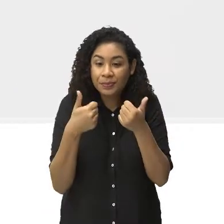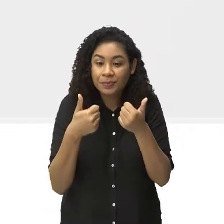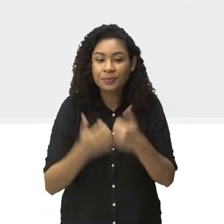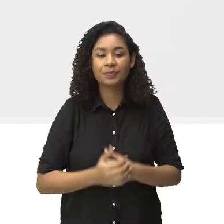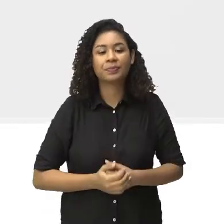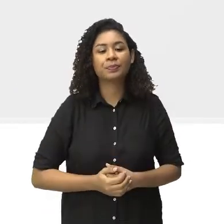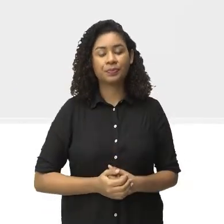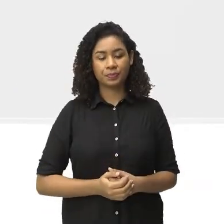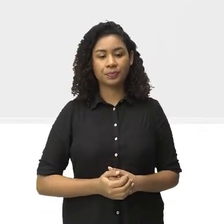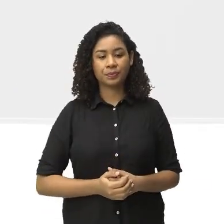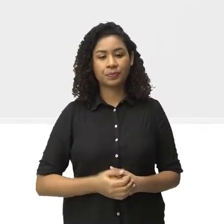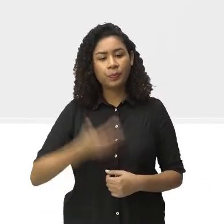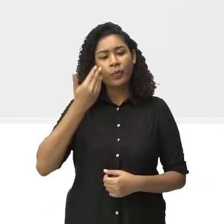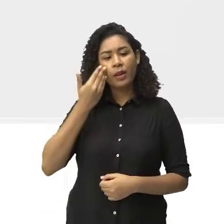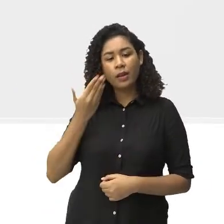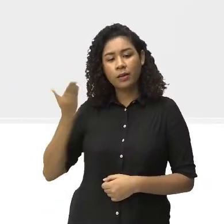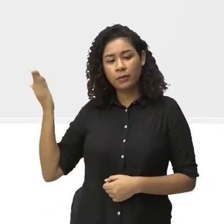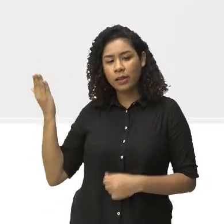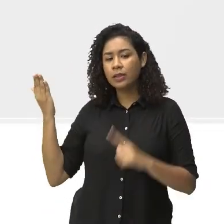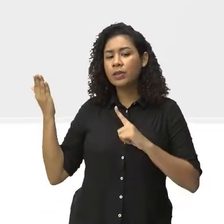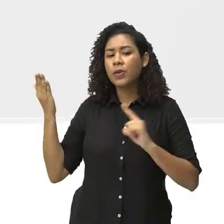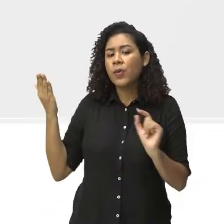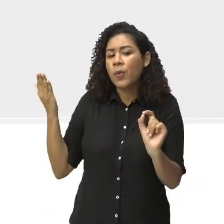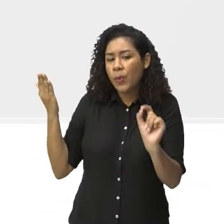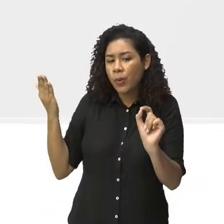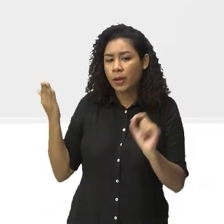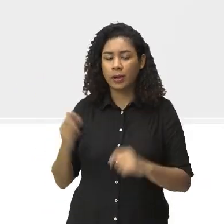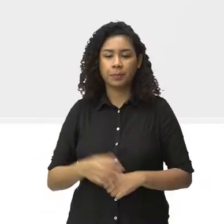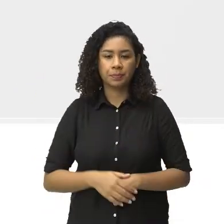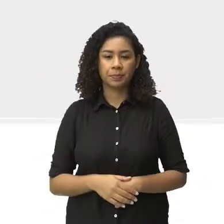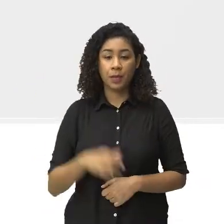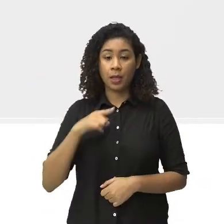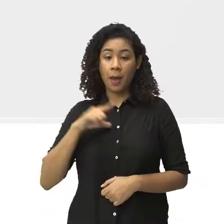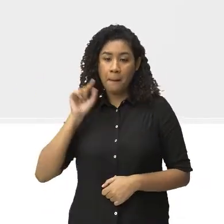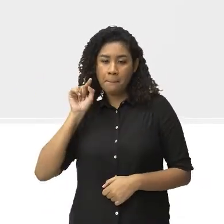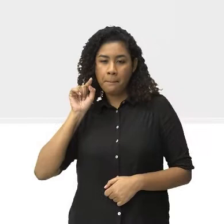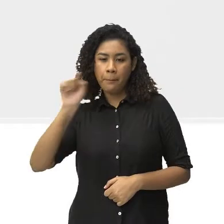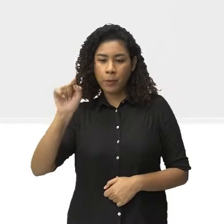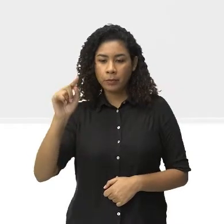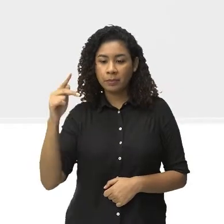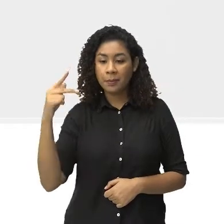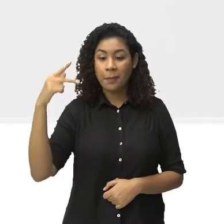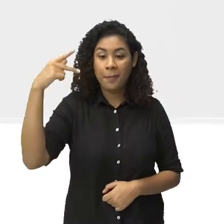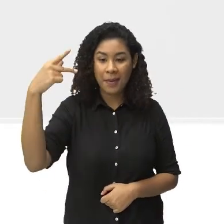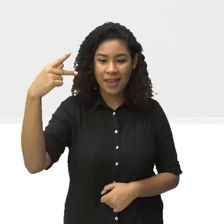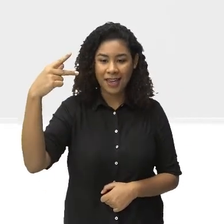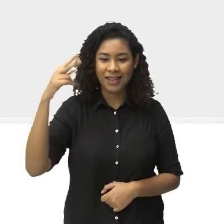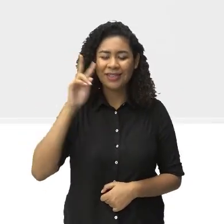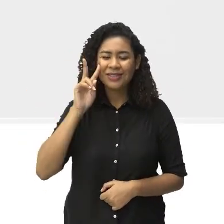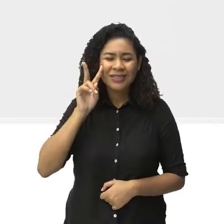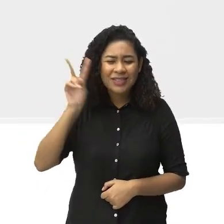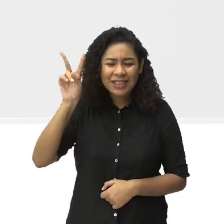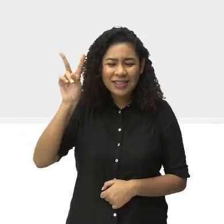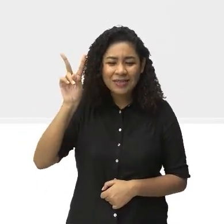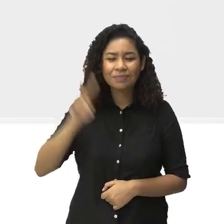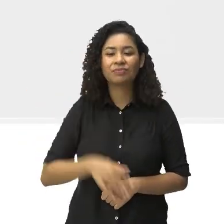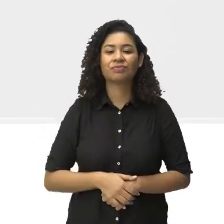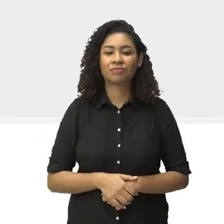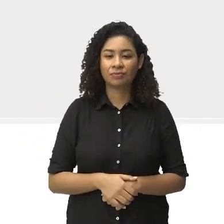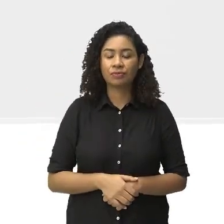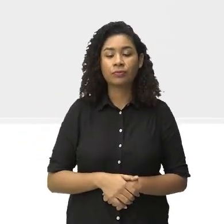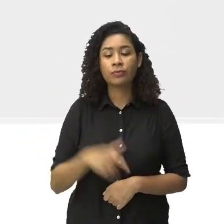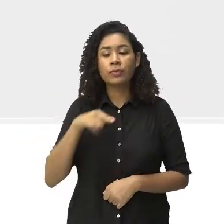aqui o seguinte. Eu tenho o ponto P. Vejam, o ponto P com as suas